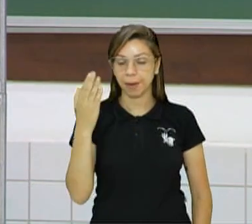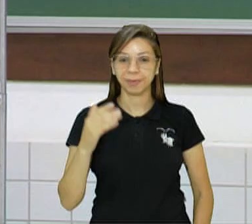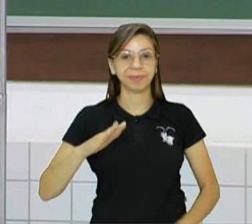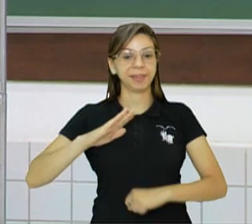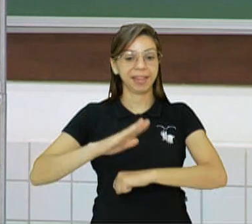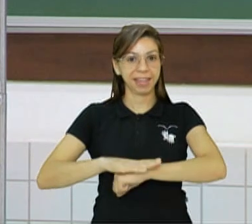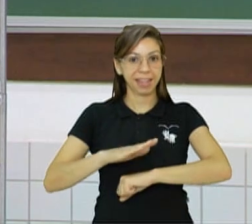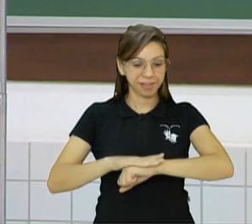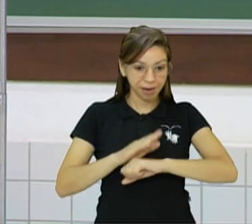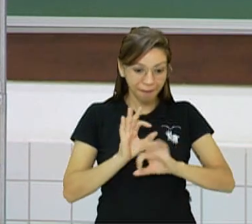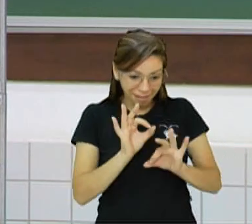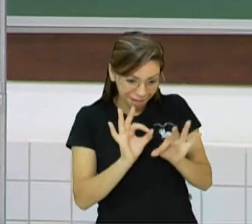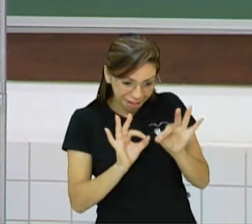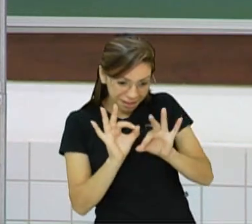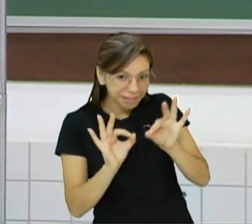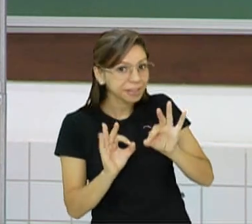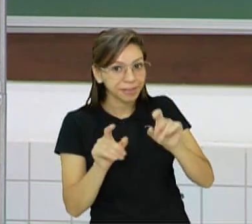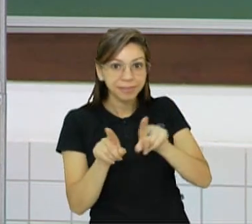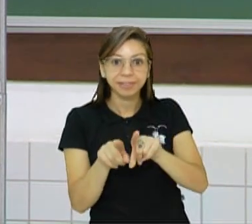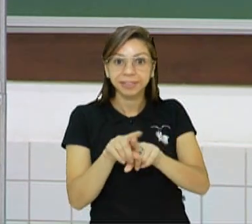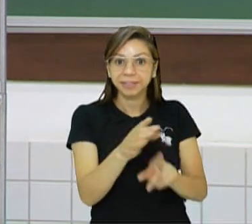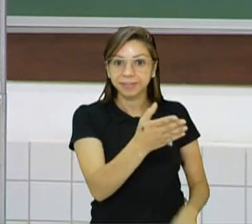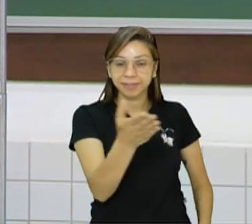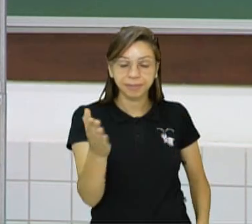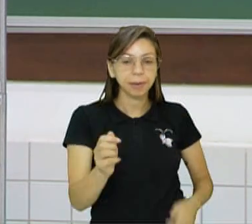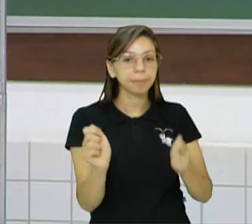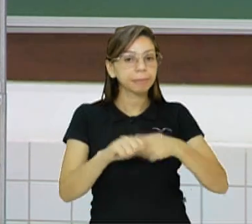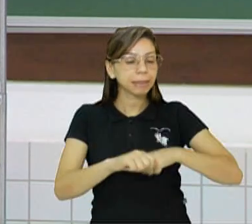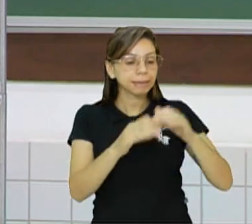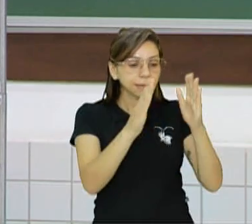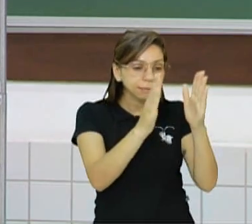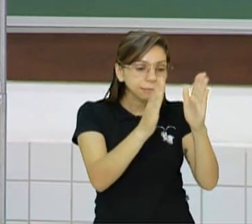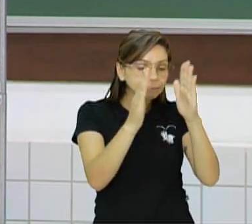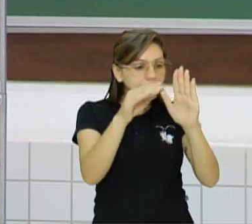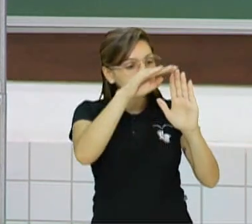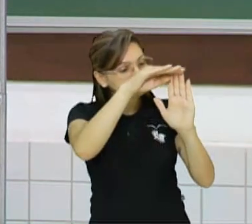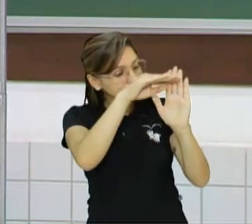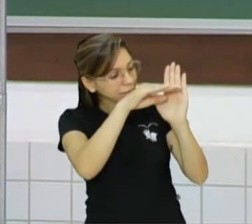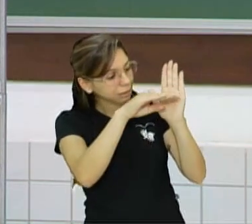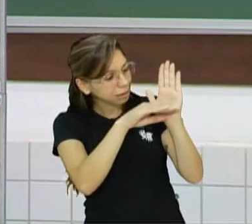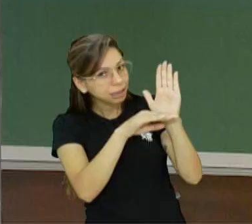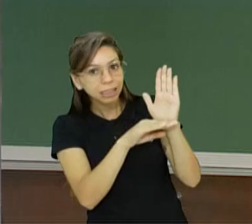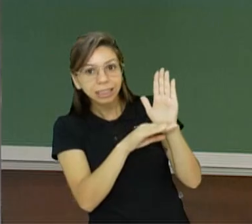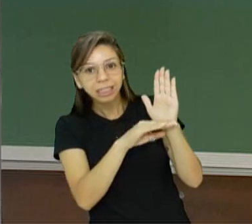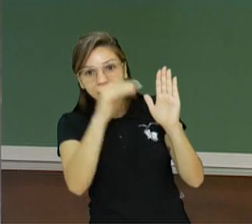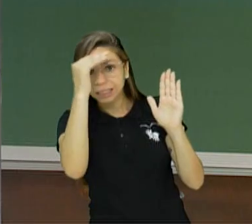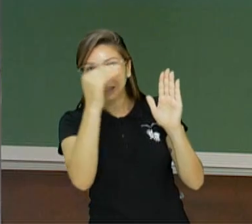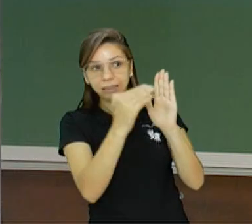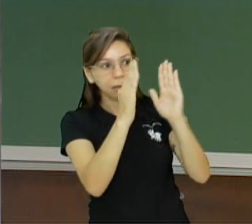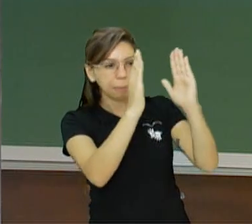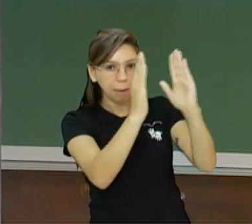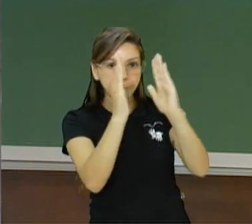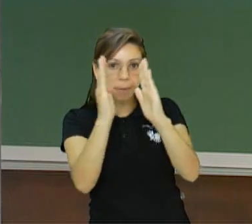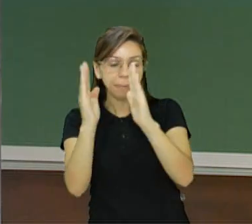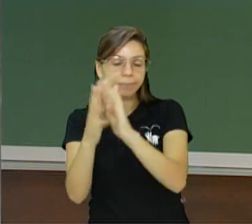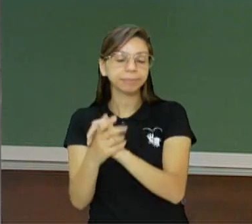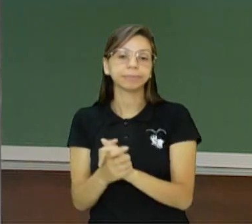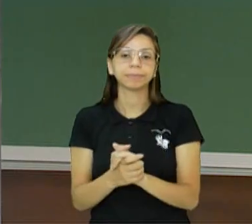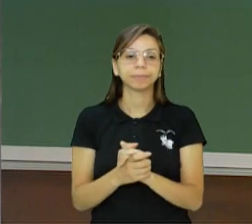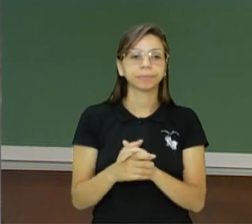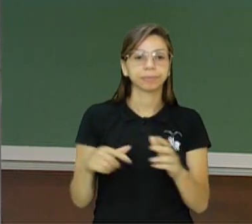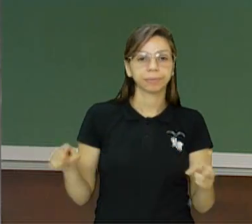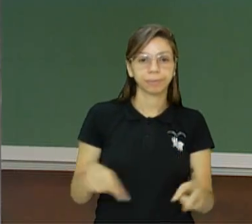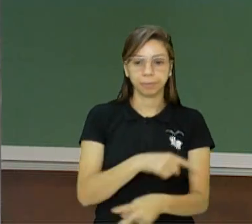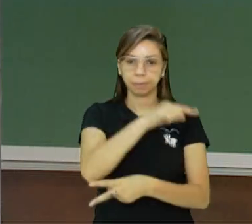montei e vocês vão montar. Então, é só seguir o passo a passo. Tranquilo? Então, vamos para mais